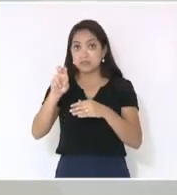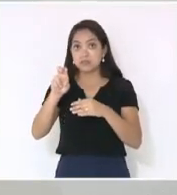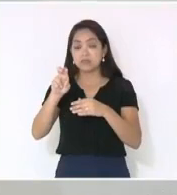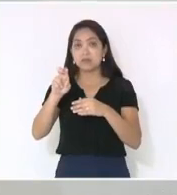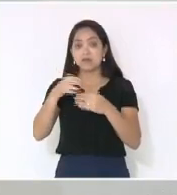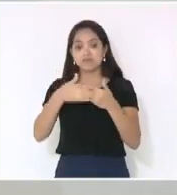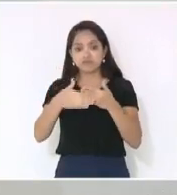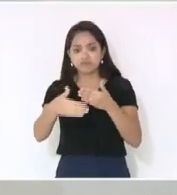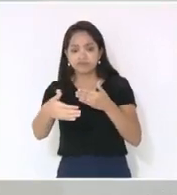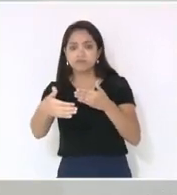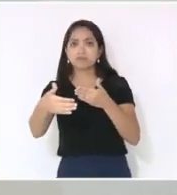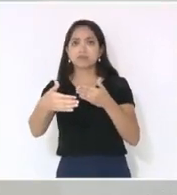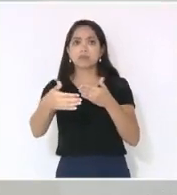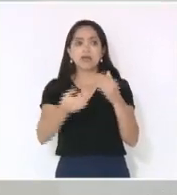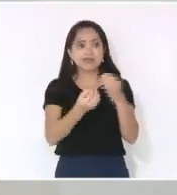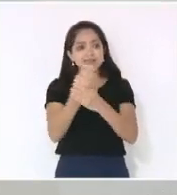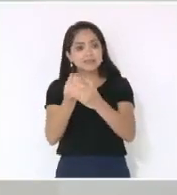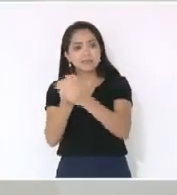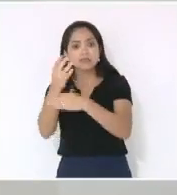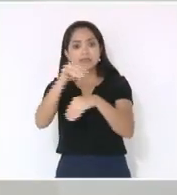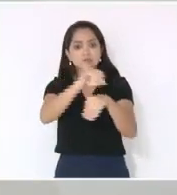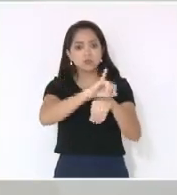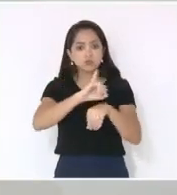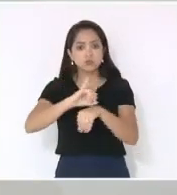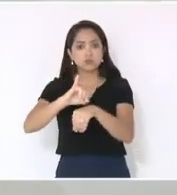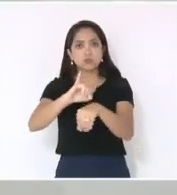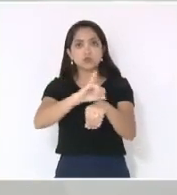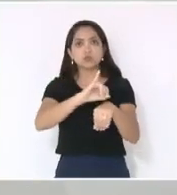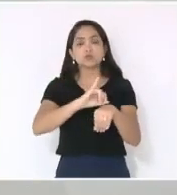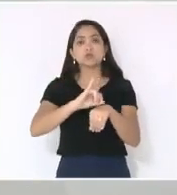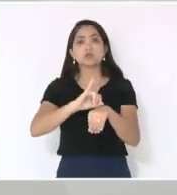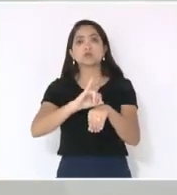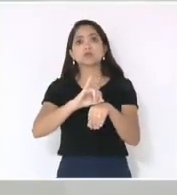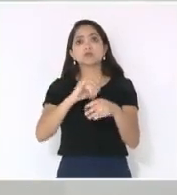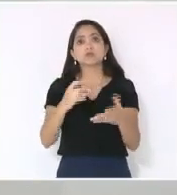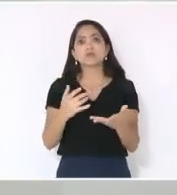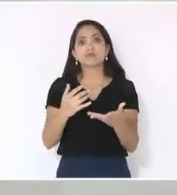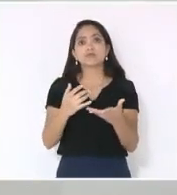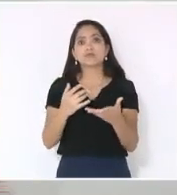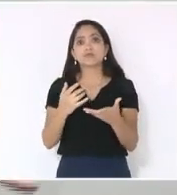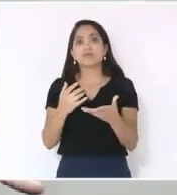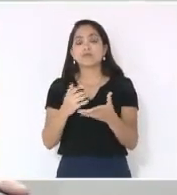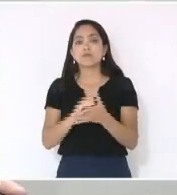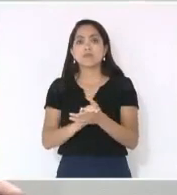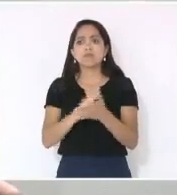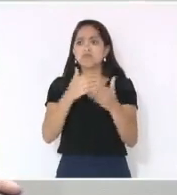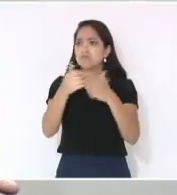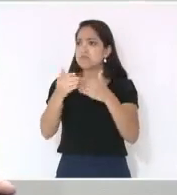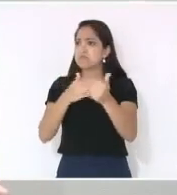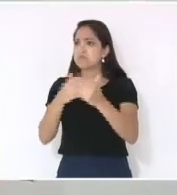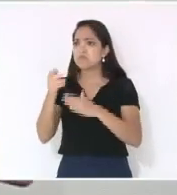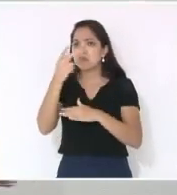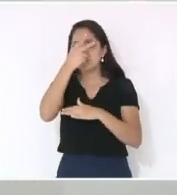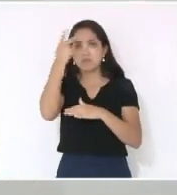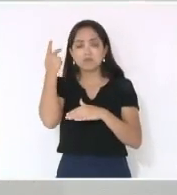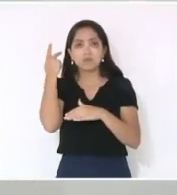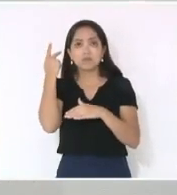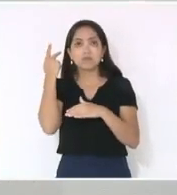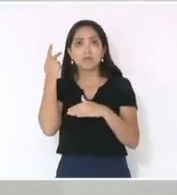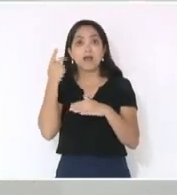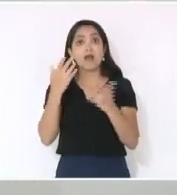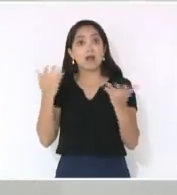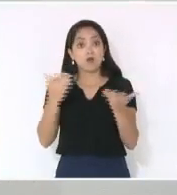a criação das regiões metropolitanas deixou de ser um desejo de quem quer que seja, passou a ser